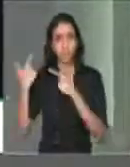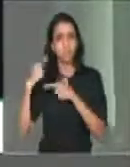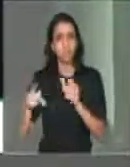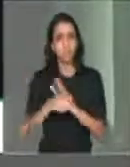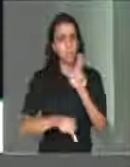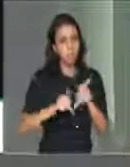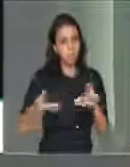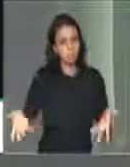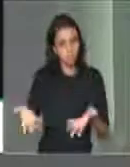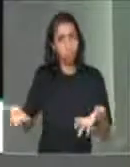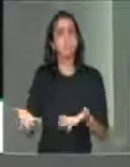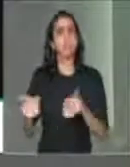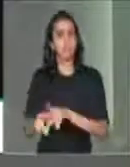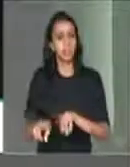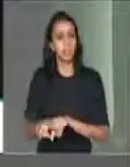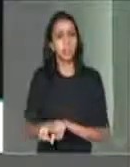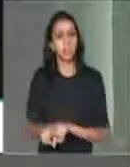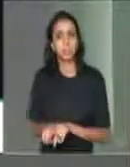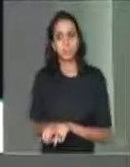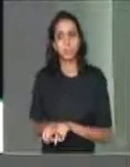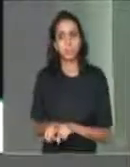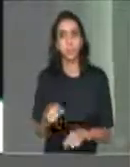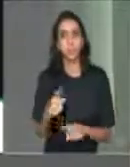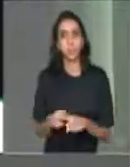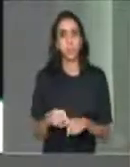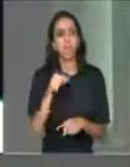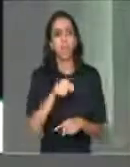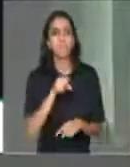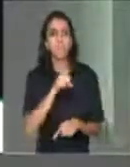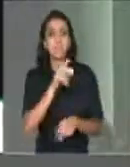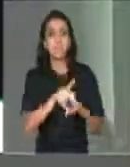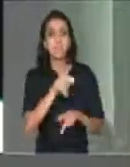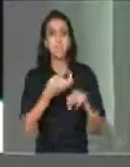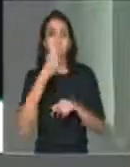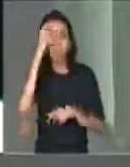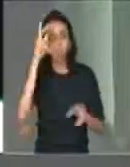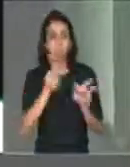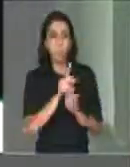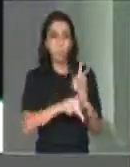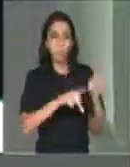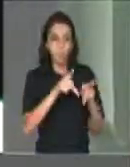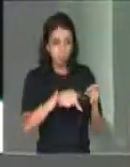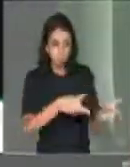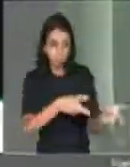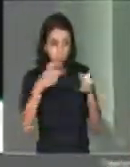tradicional, como fonte de enriquecimento do saber científico. Obrigado.